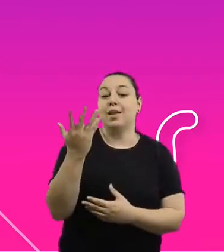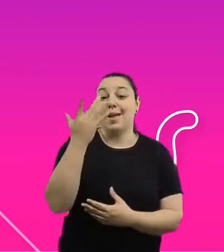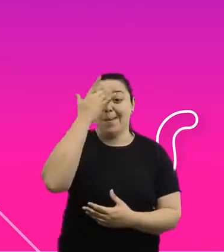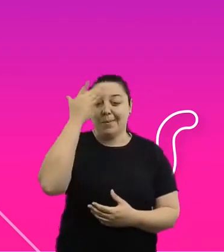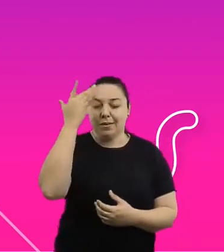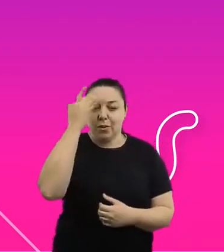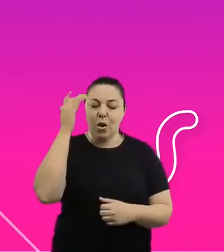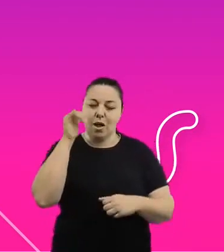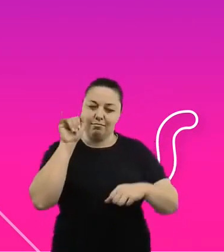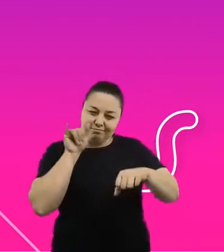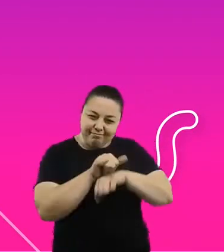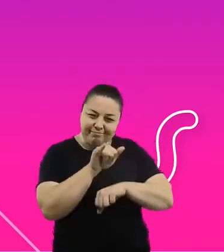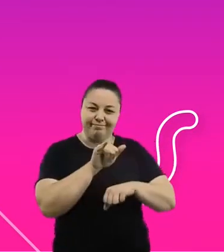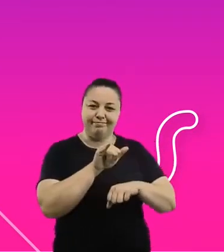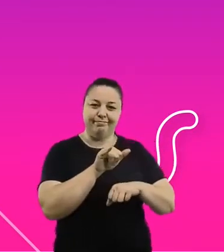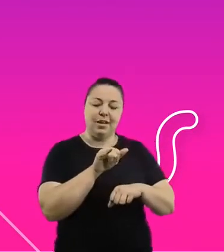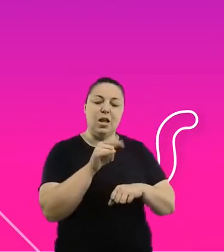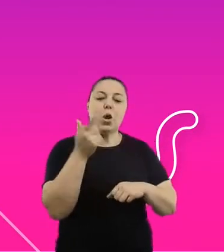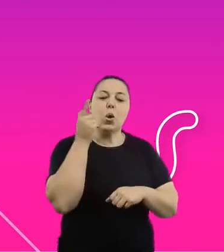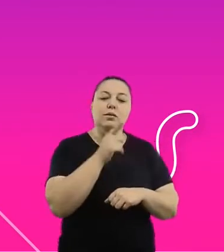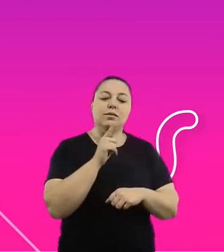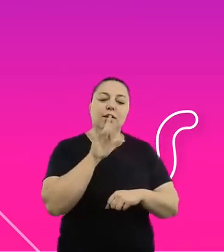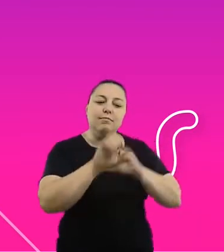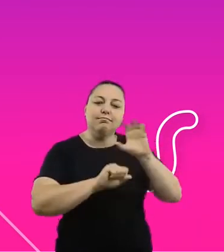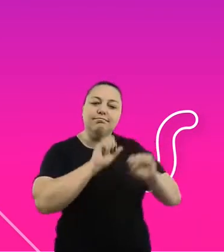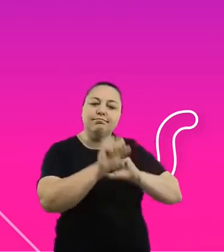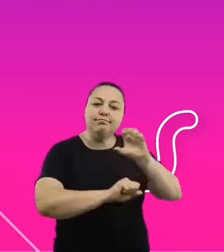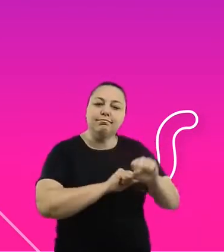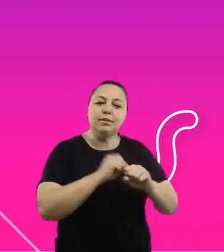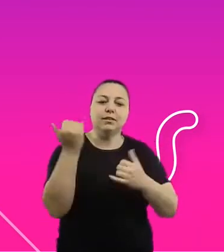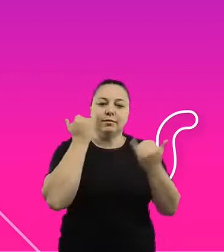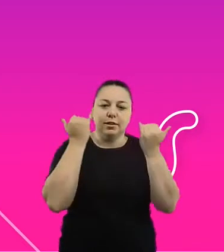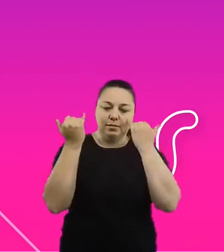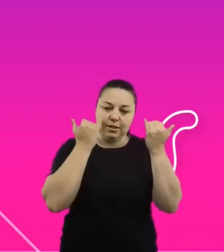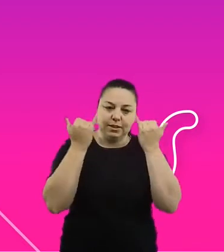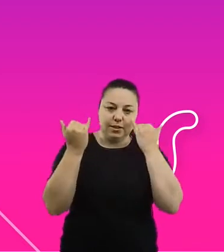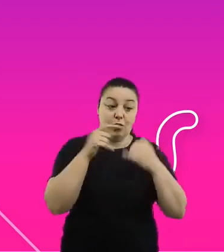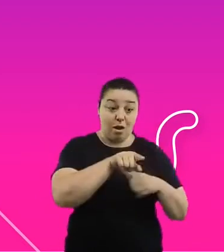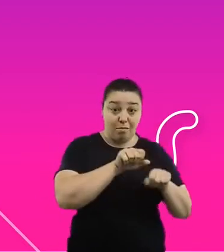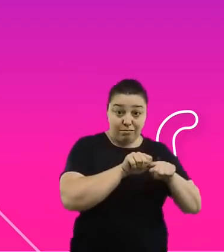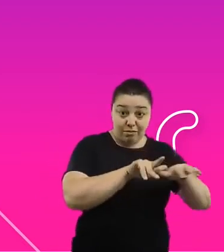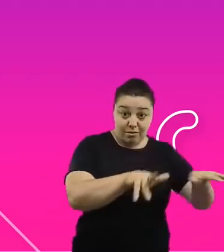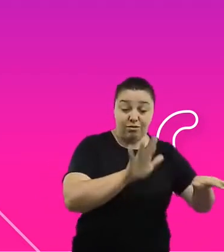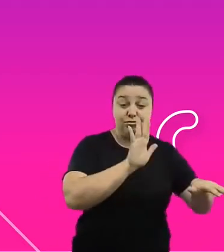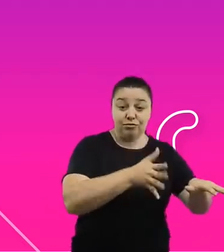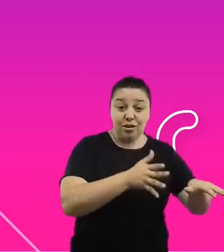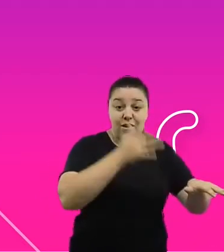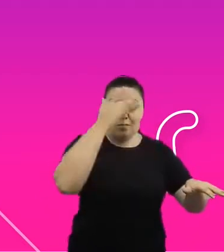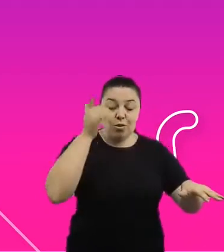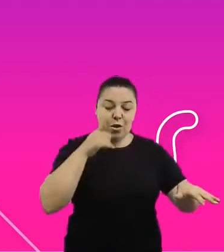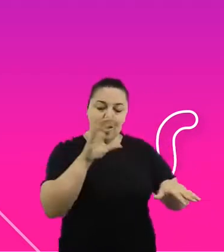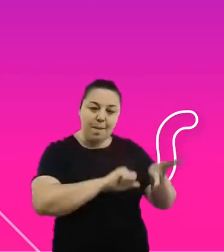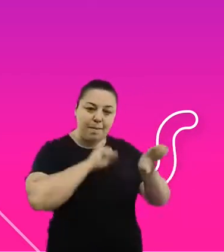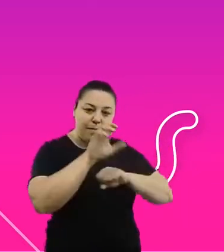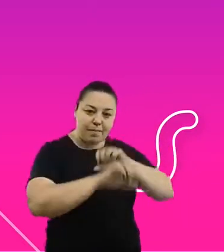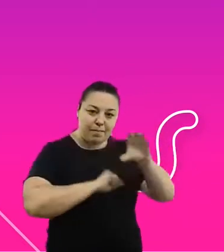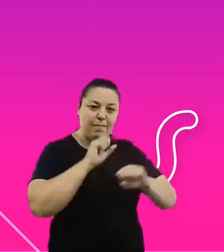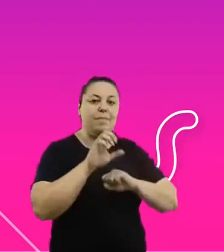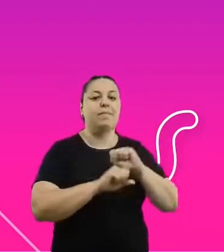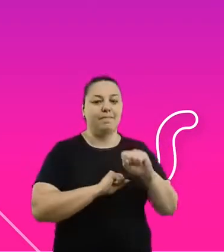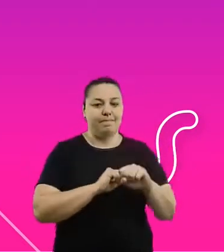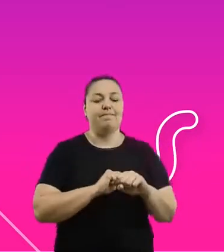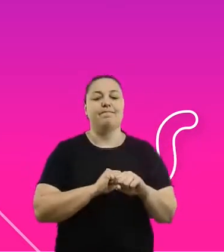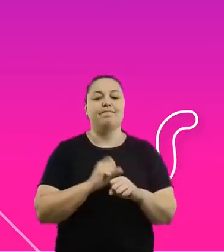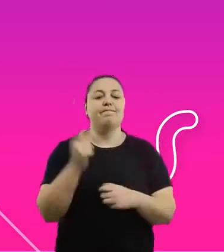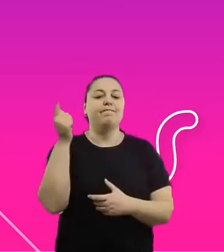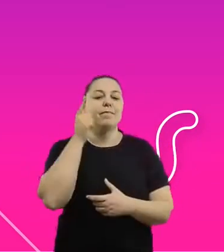ele consegue comprar suas informações pessoais, se elas tiverem sido vazadas nesse local, e essa pessoa começa a conseguir se passar